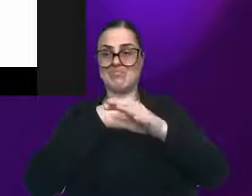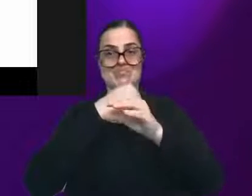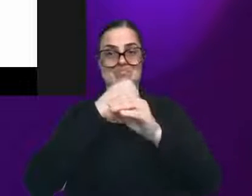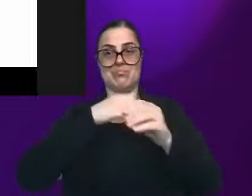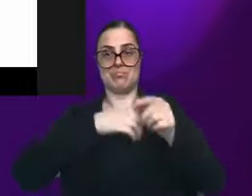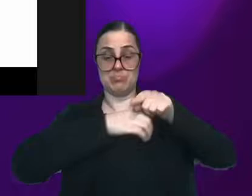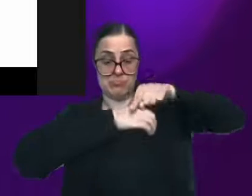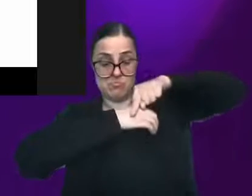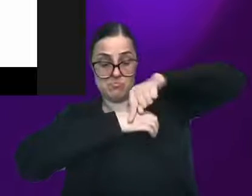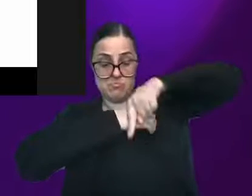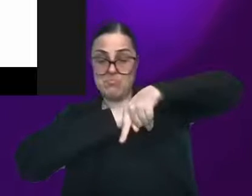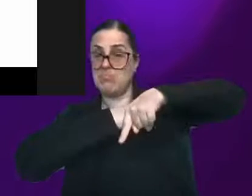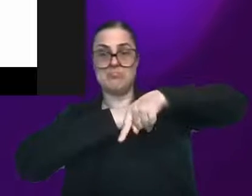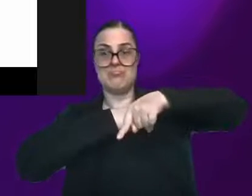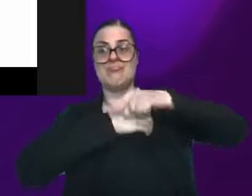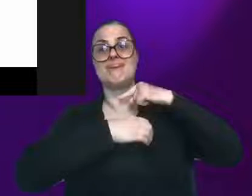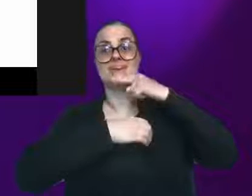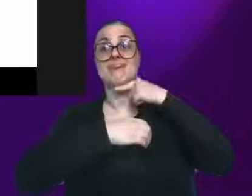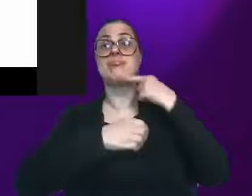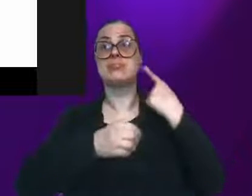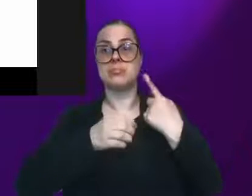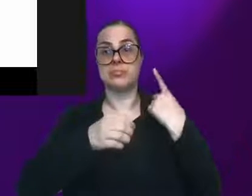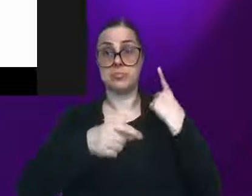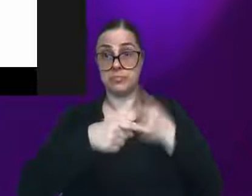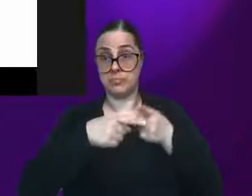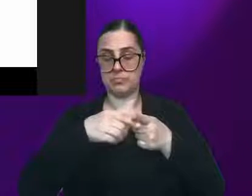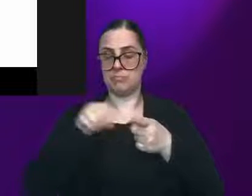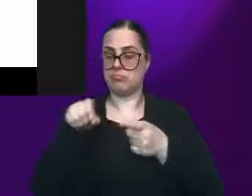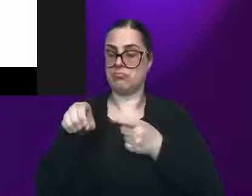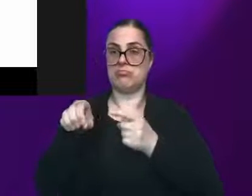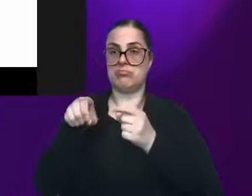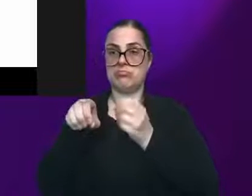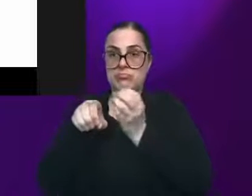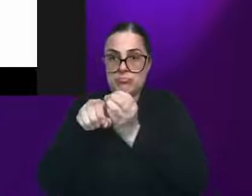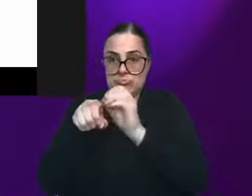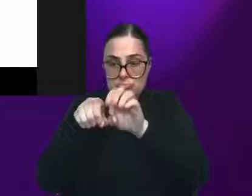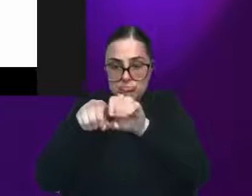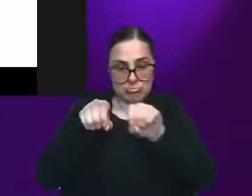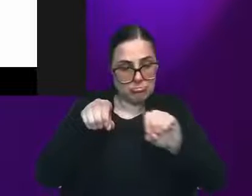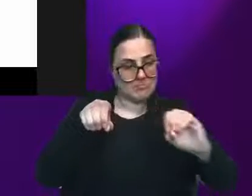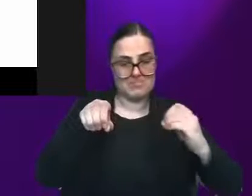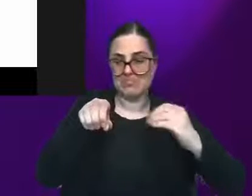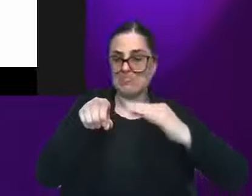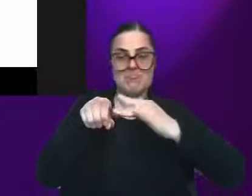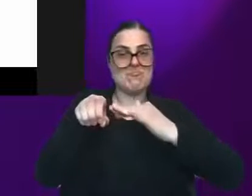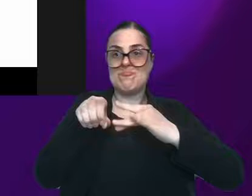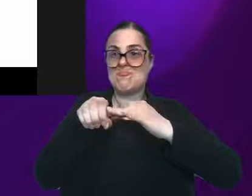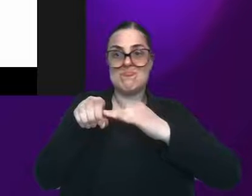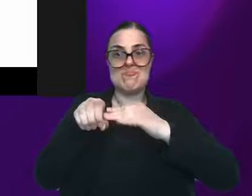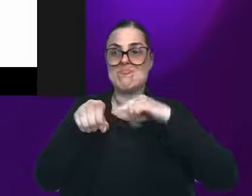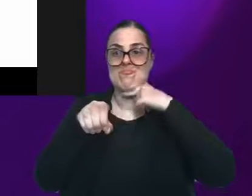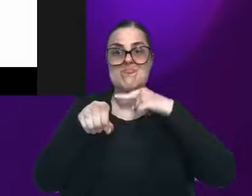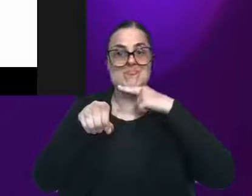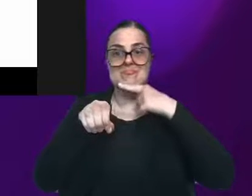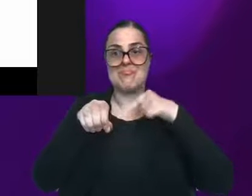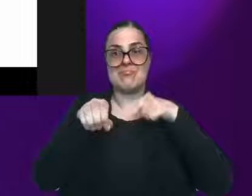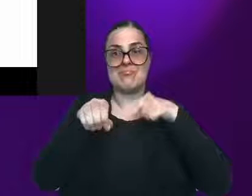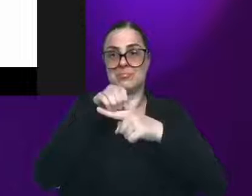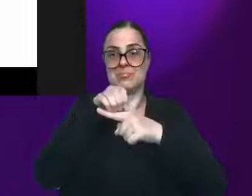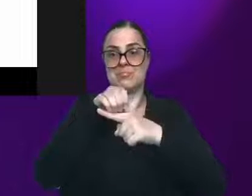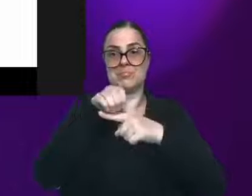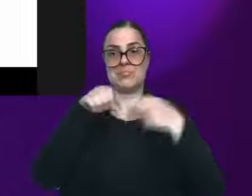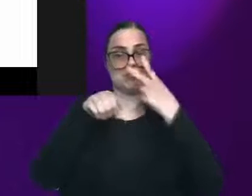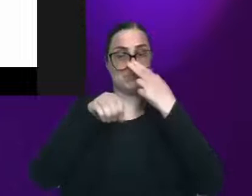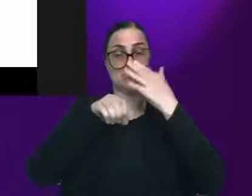para o parênquima renal, e a gente tem aqui a ilustração de como que acontece o edema intersticial renal. Então, a gente tem uma